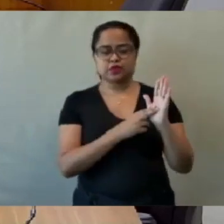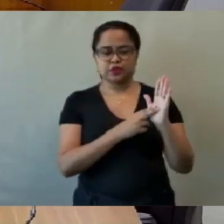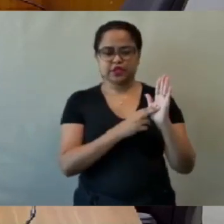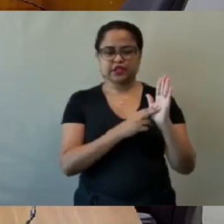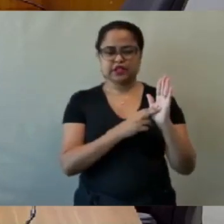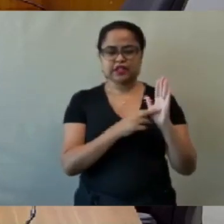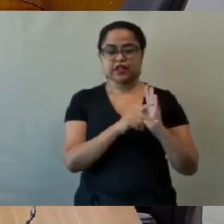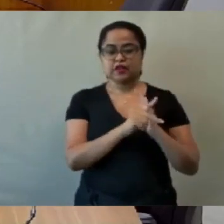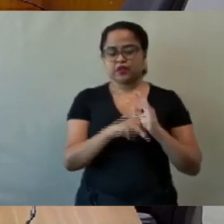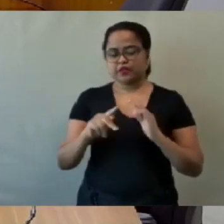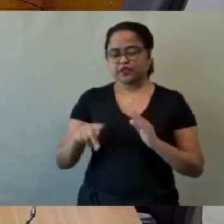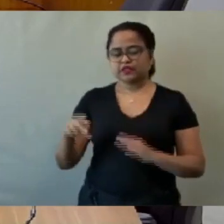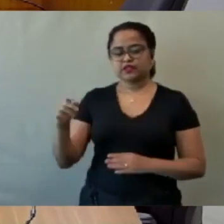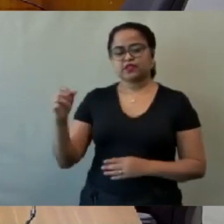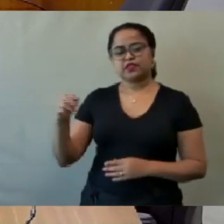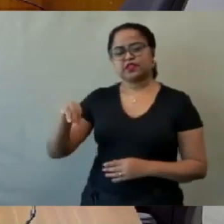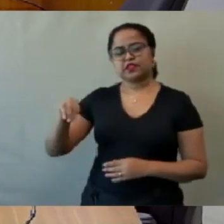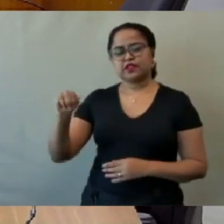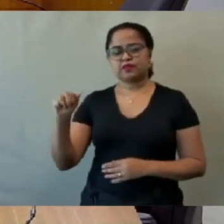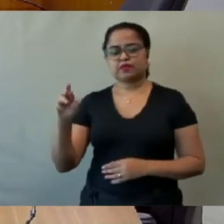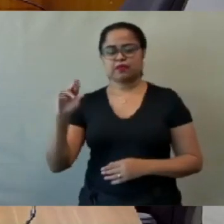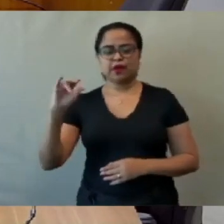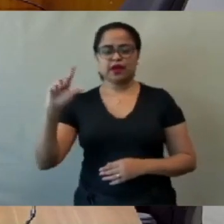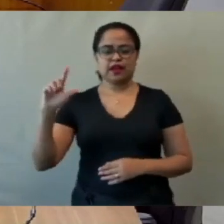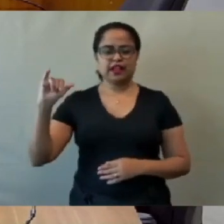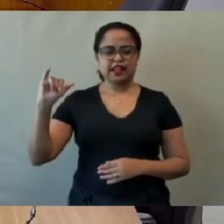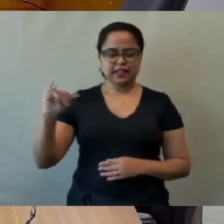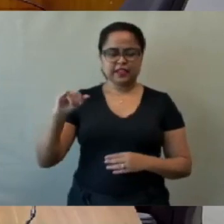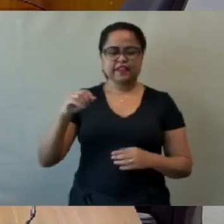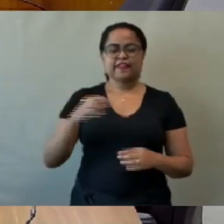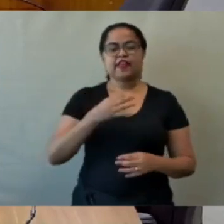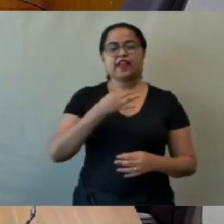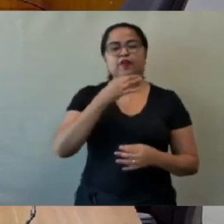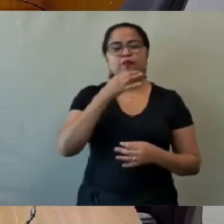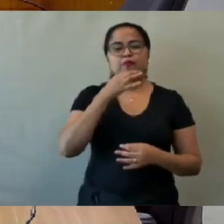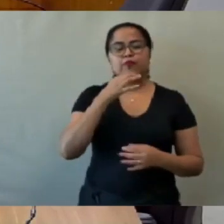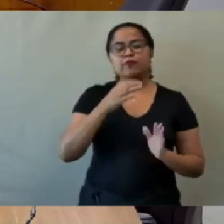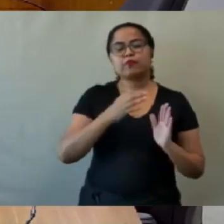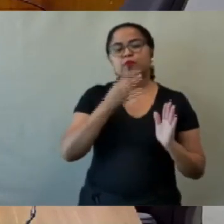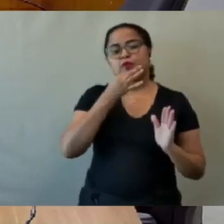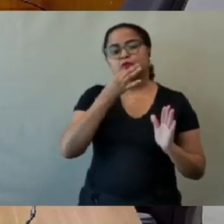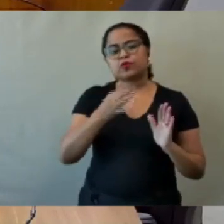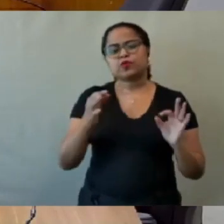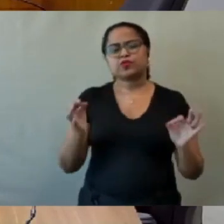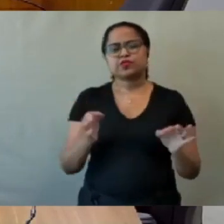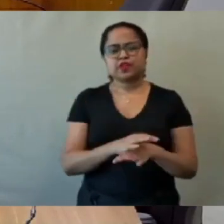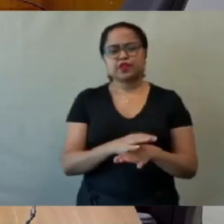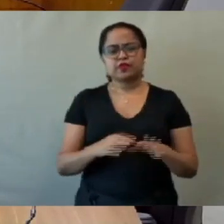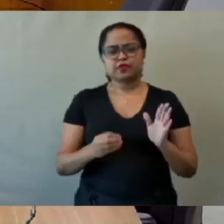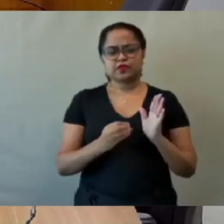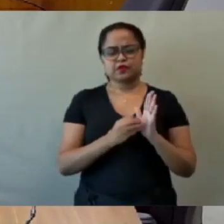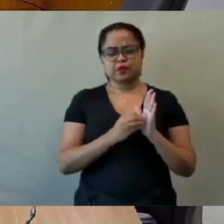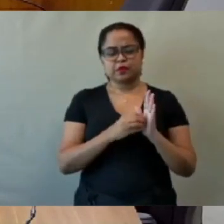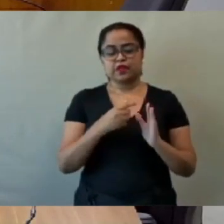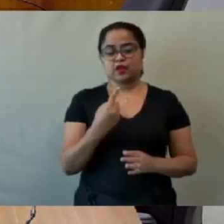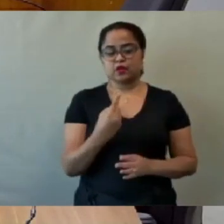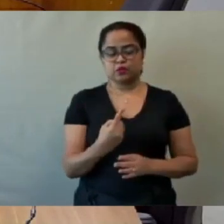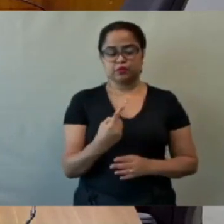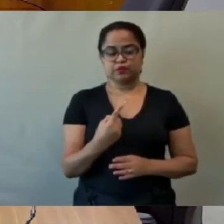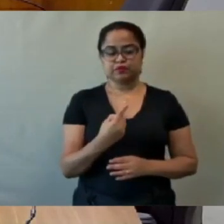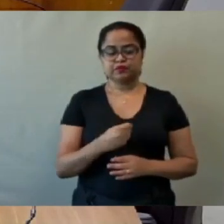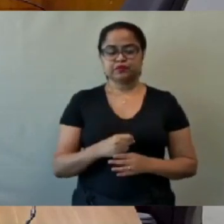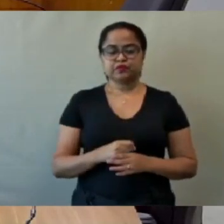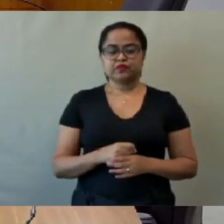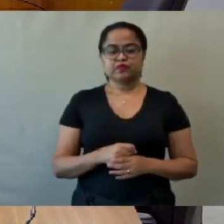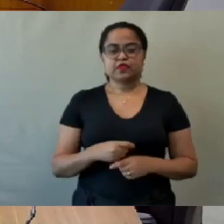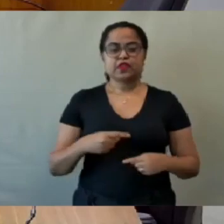professora Marli. Conclusão do parecer pela aprovação da emenda 1. Em discussão, com a palavra, vereadora Cida